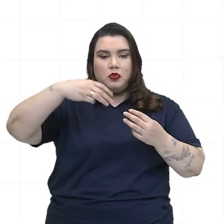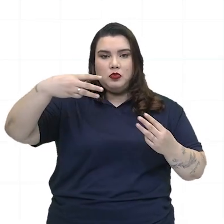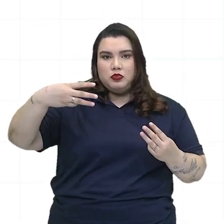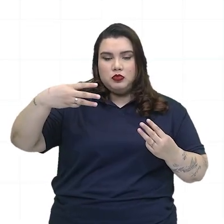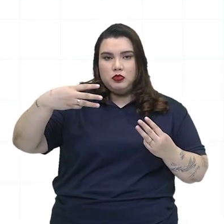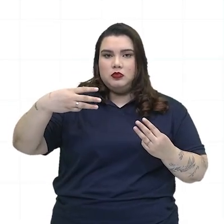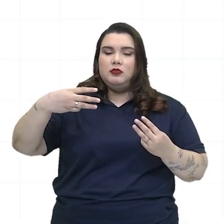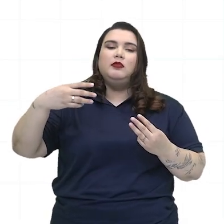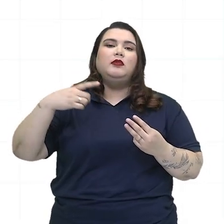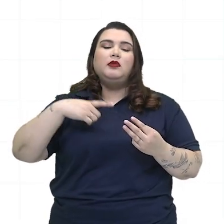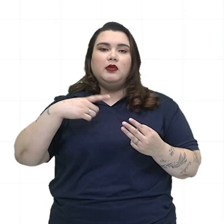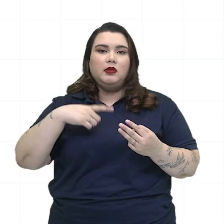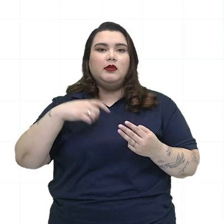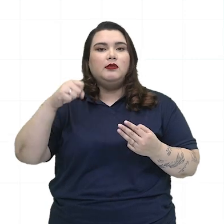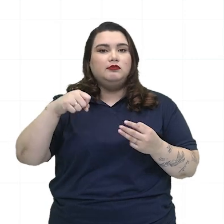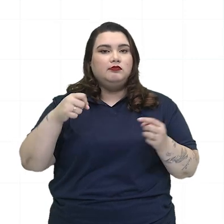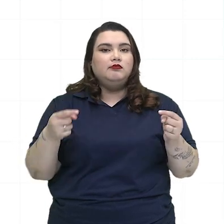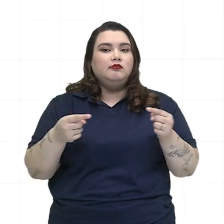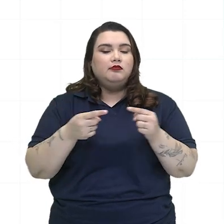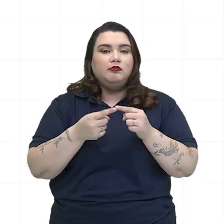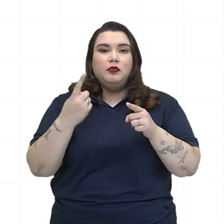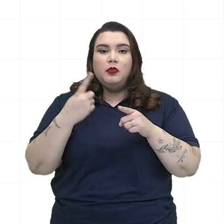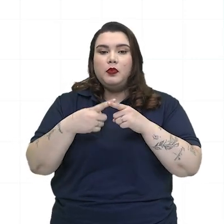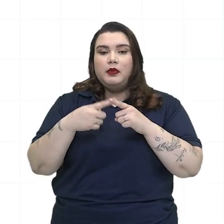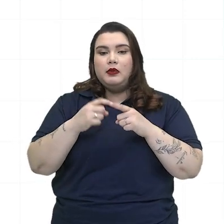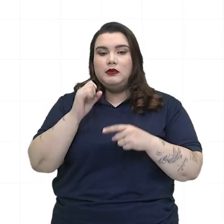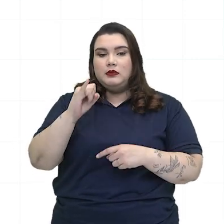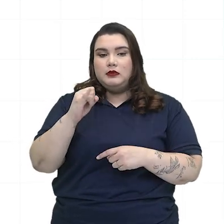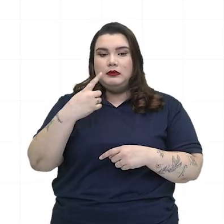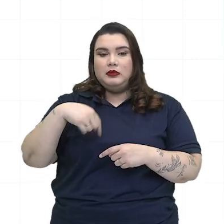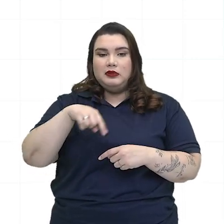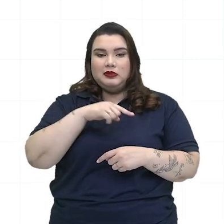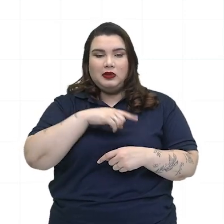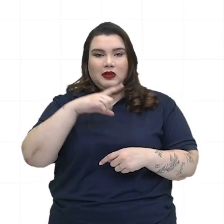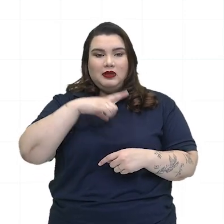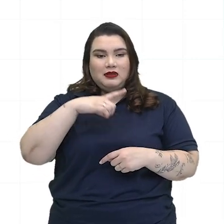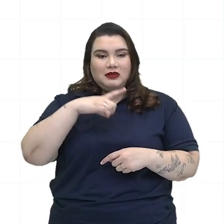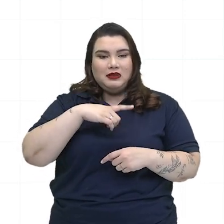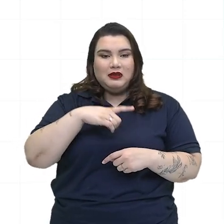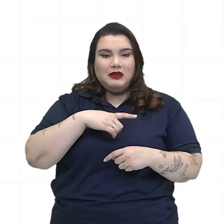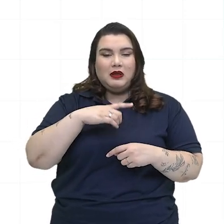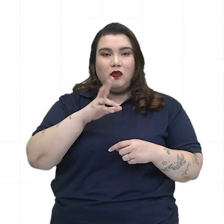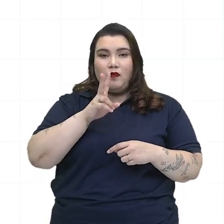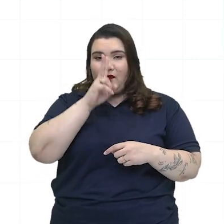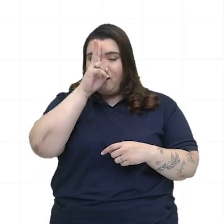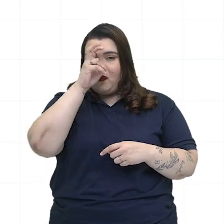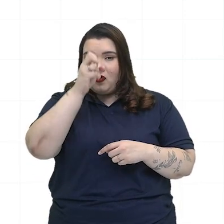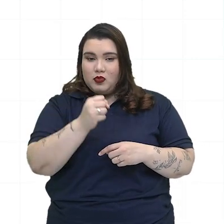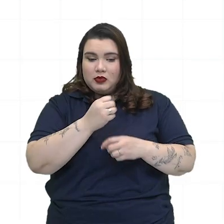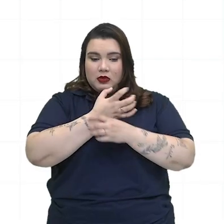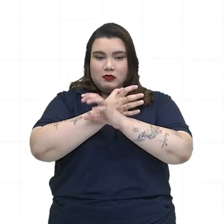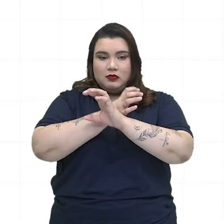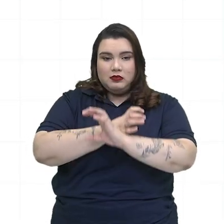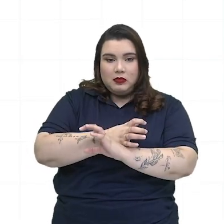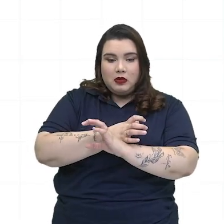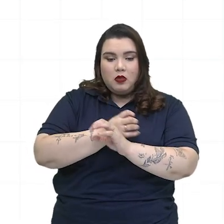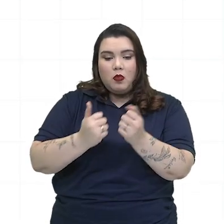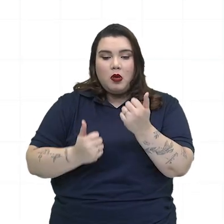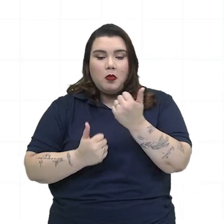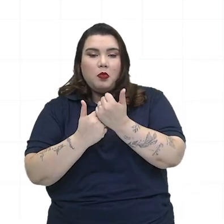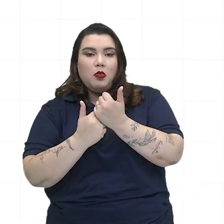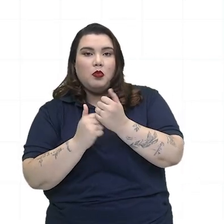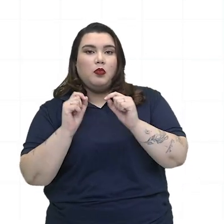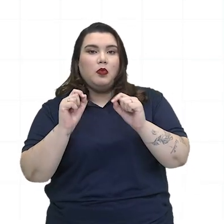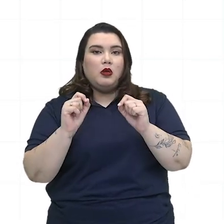Tem tudo a ver. Por quê? Se a gente força demais o sistema esquelético, o apoio dele vai ser o muscular. E